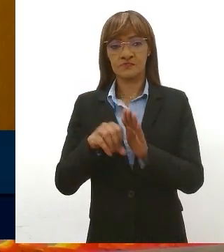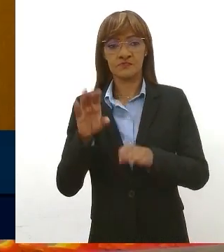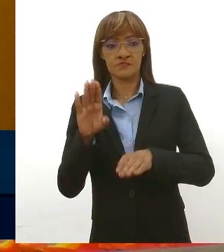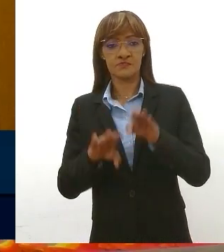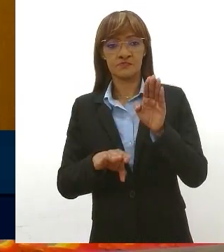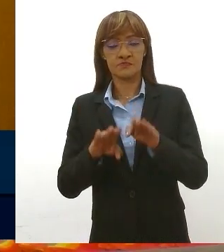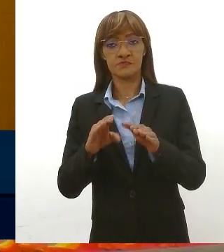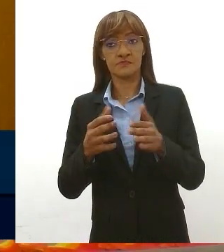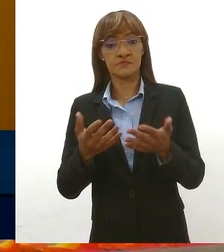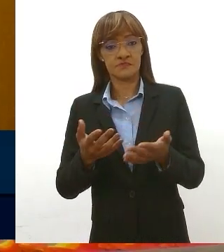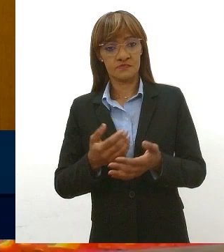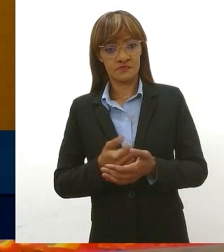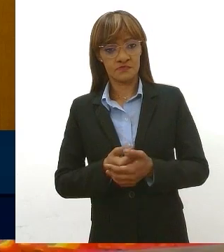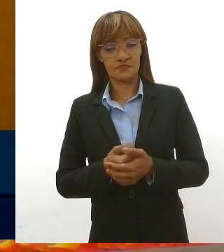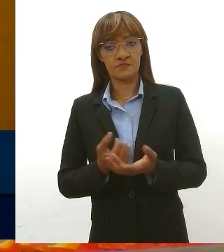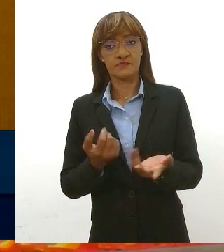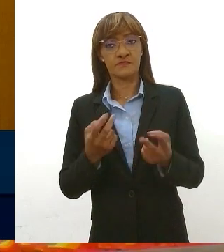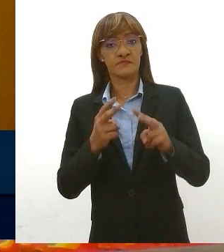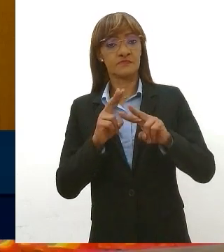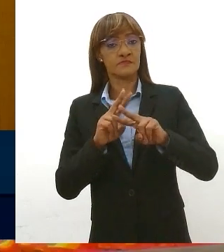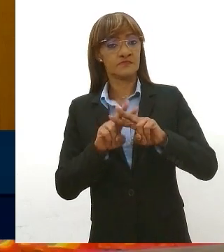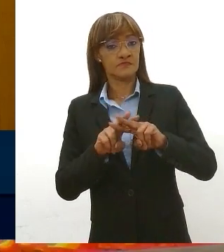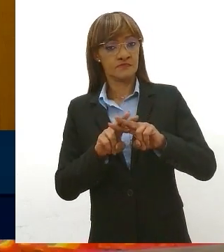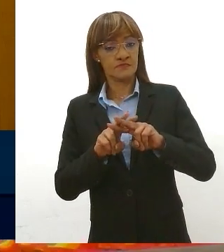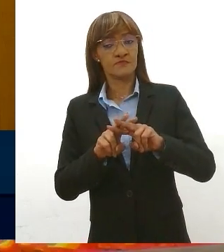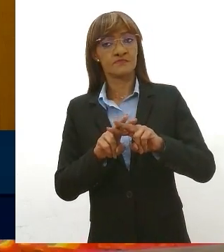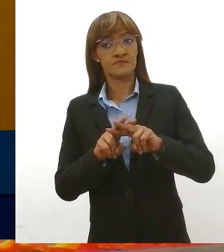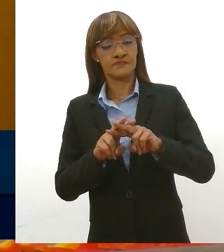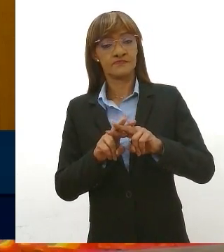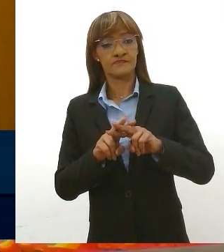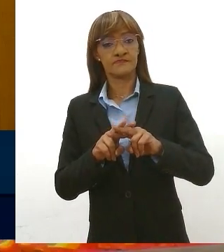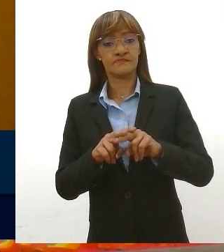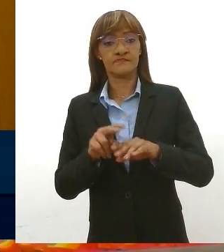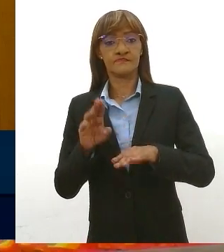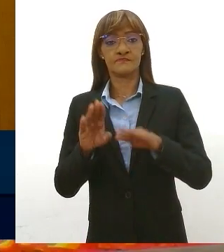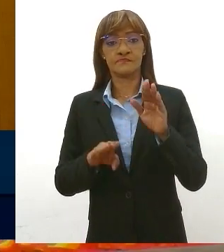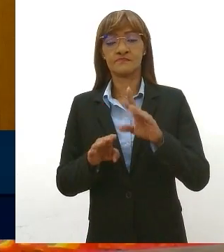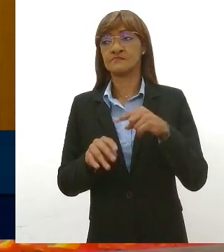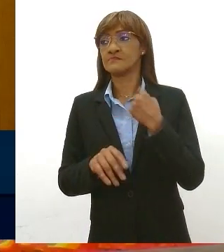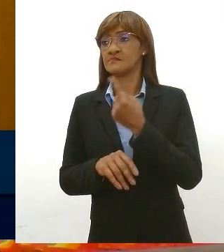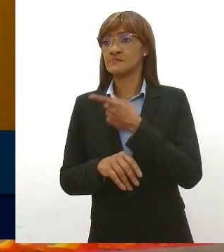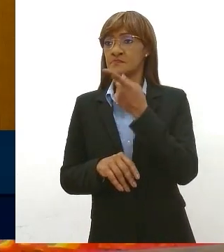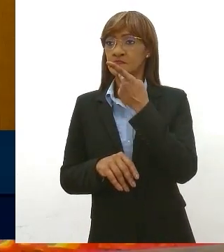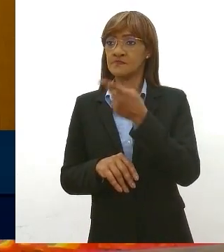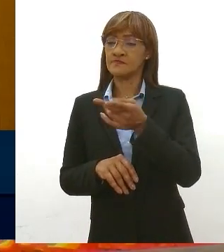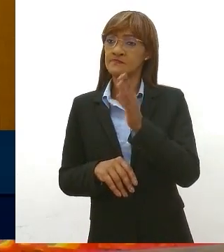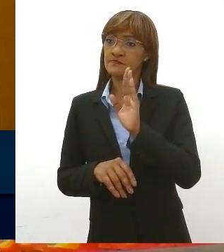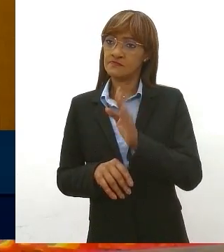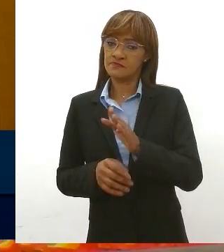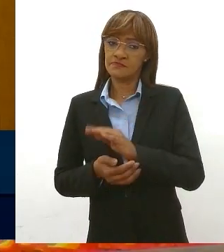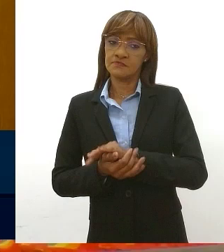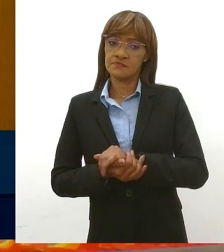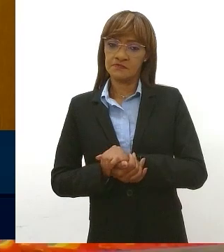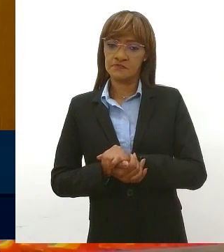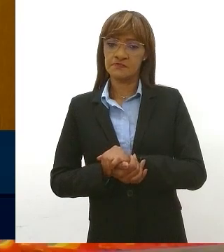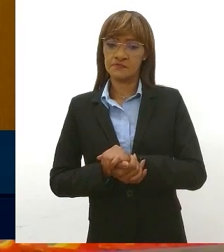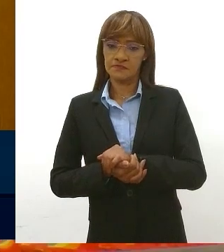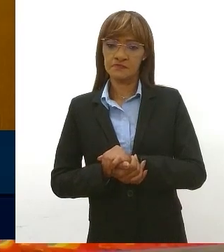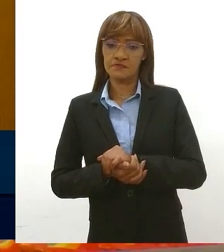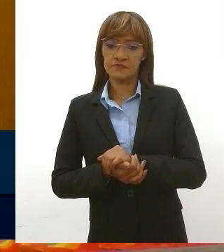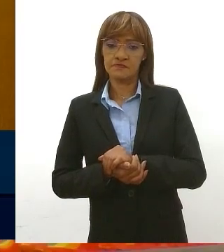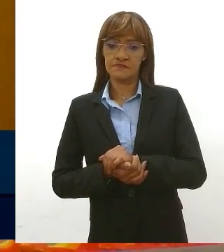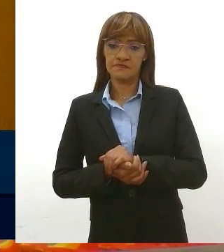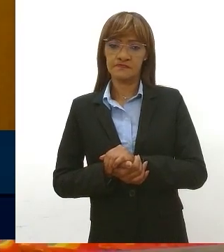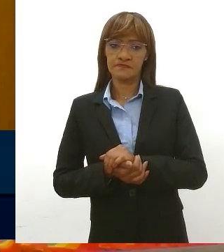presas, né, muitas das vezes, como a gente já detectou, justamente por estar no momento,